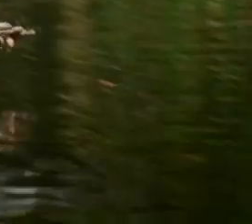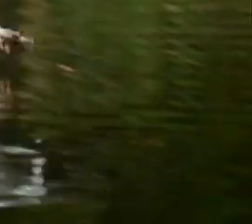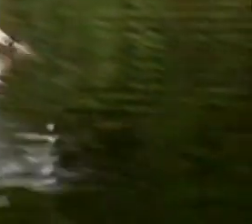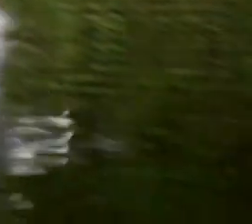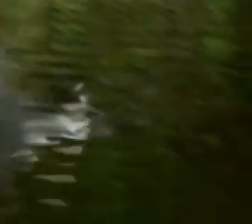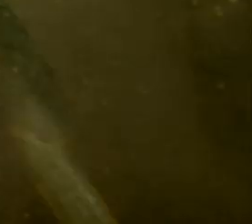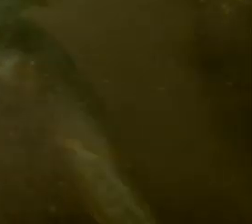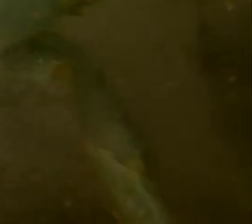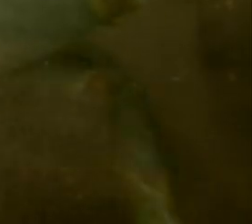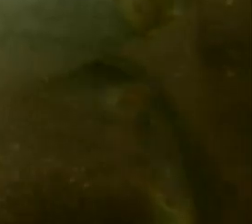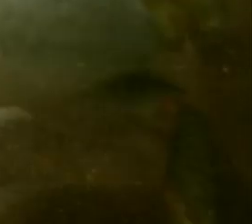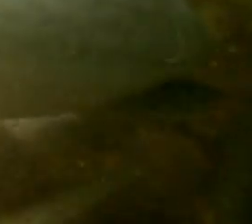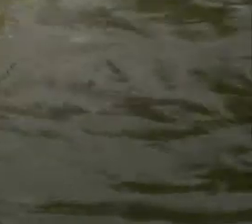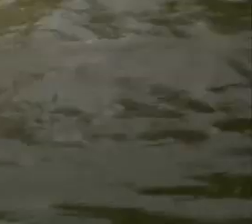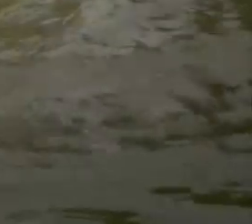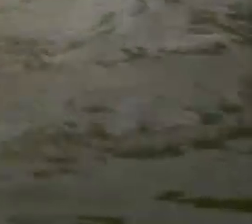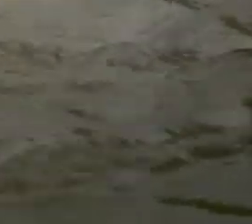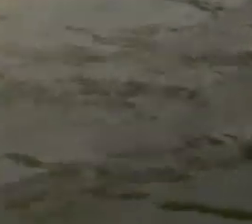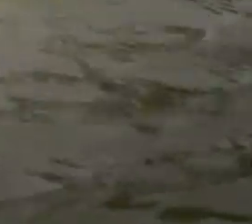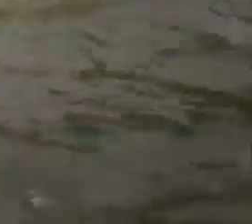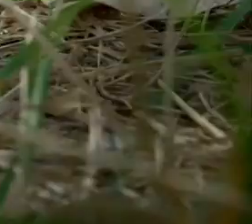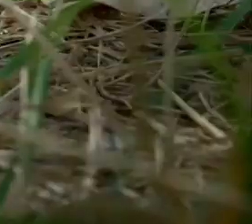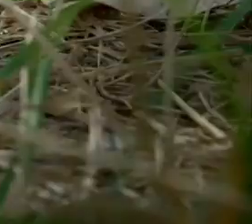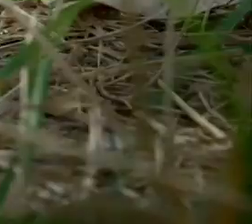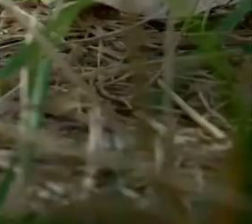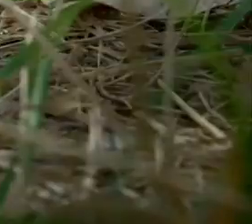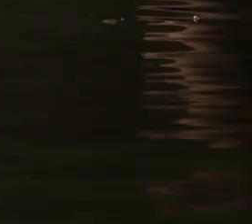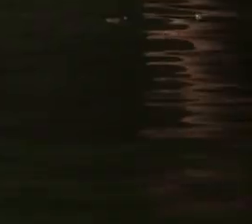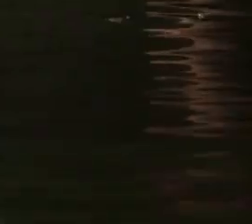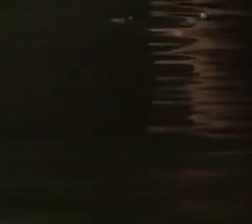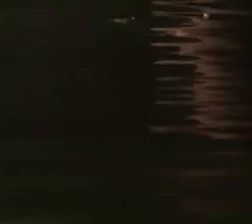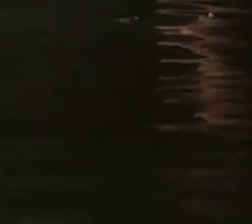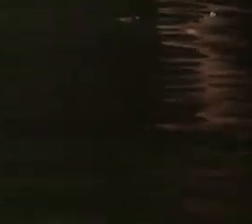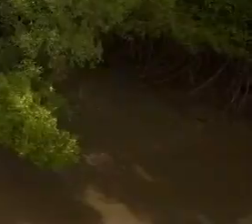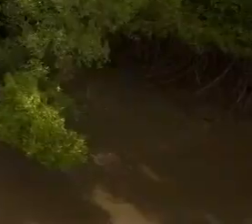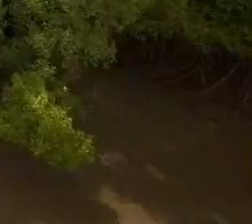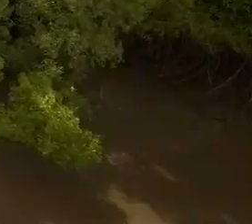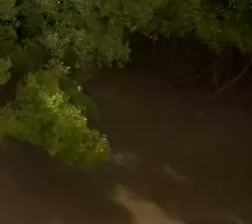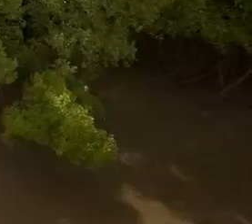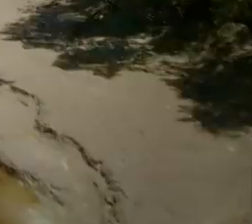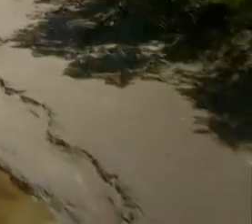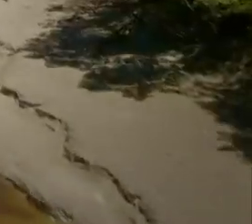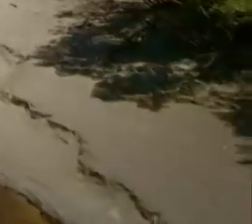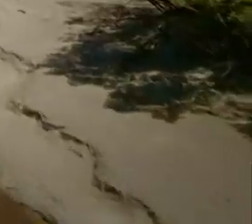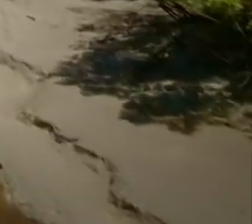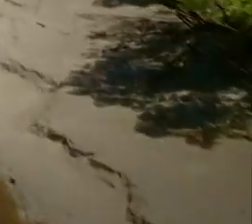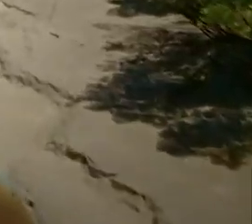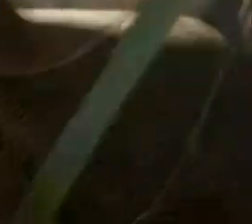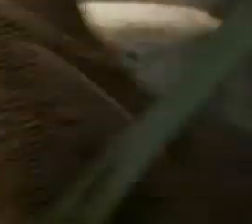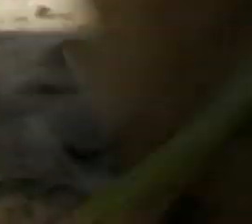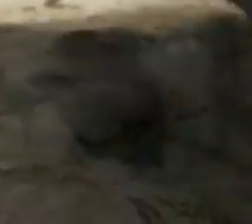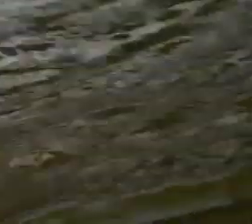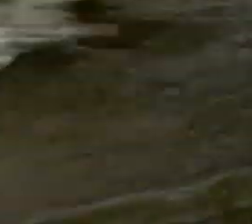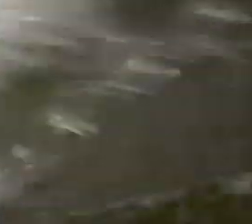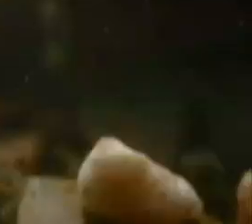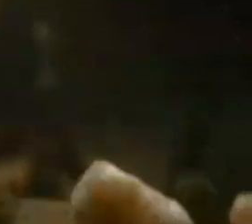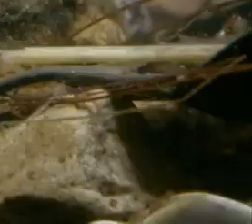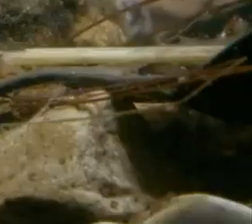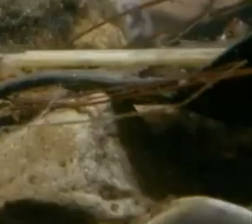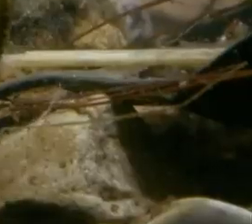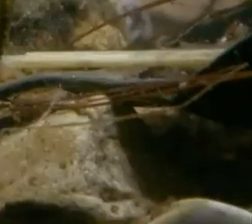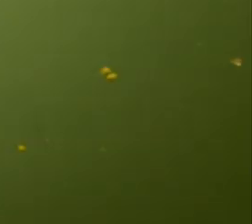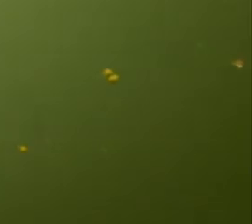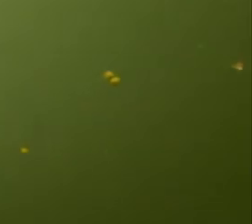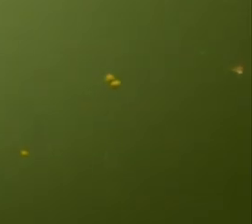Entre venenos e garras, apenas os mais vorazes sobrevivem. Os Pantanais são campos de